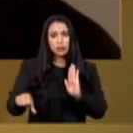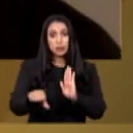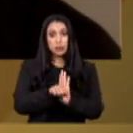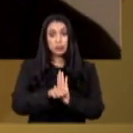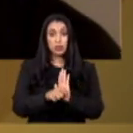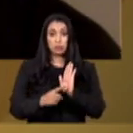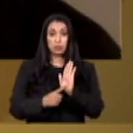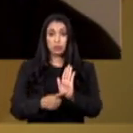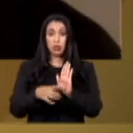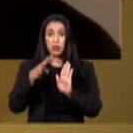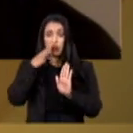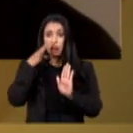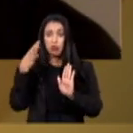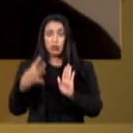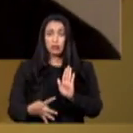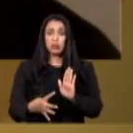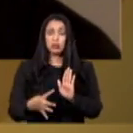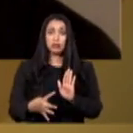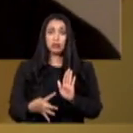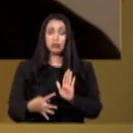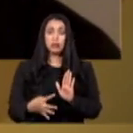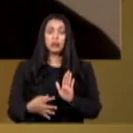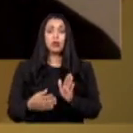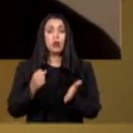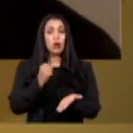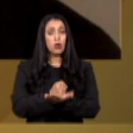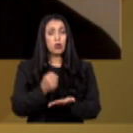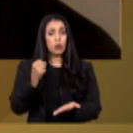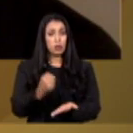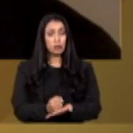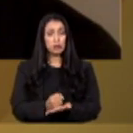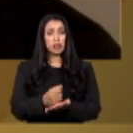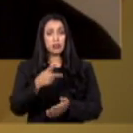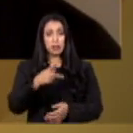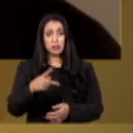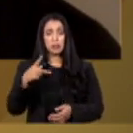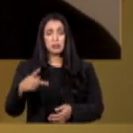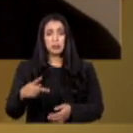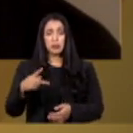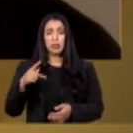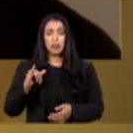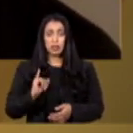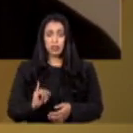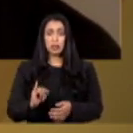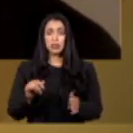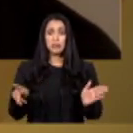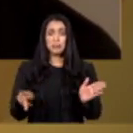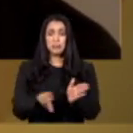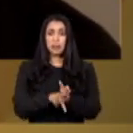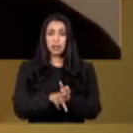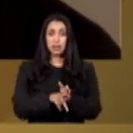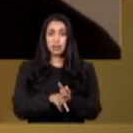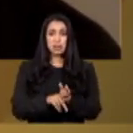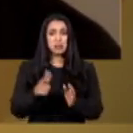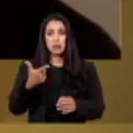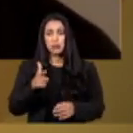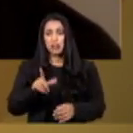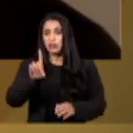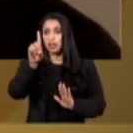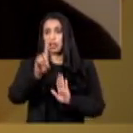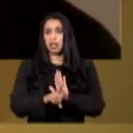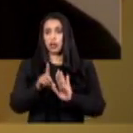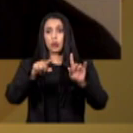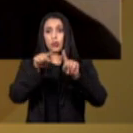autor para tanto do contrato do consórcio do contrato qual app faz parte de um sonho envolvido nenhum diretor